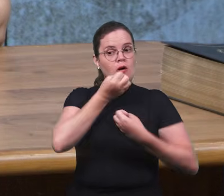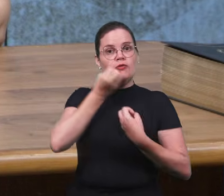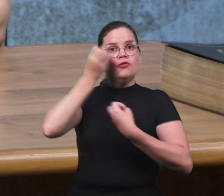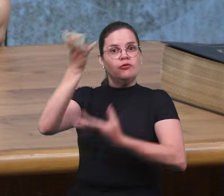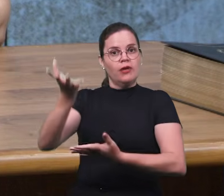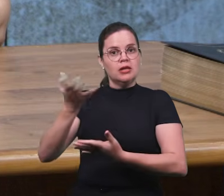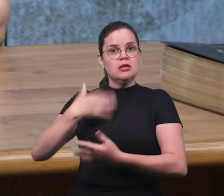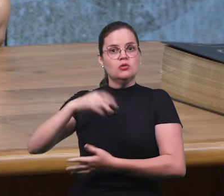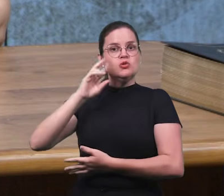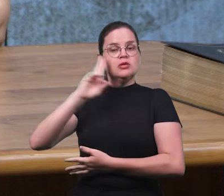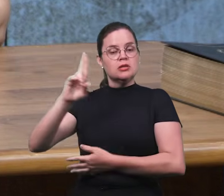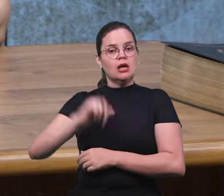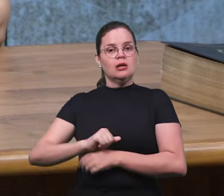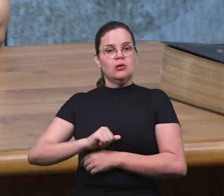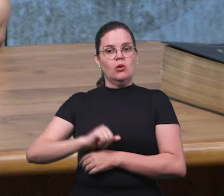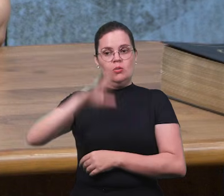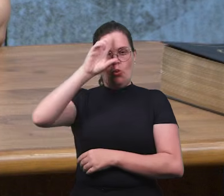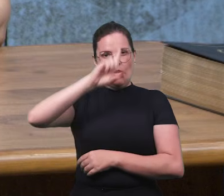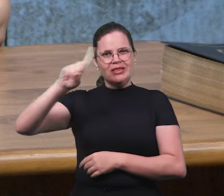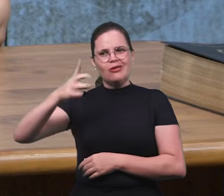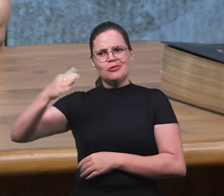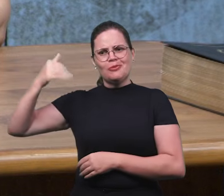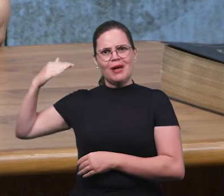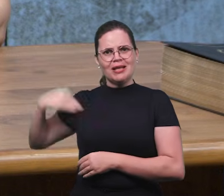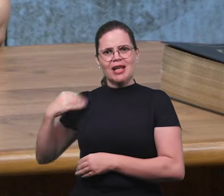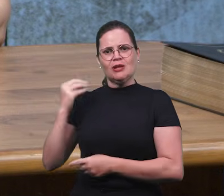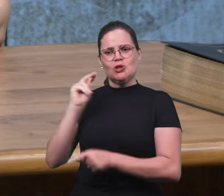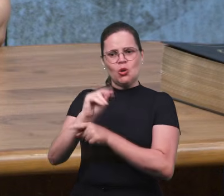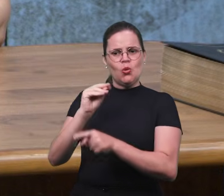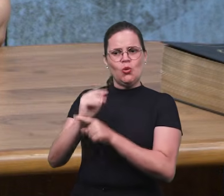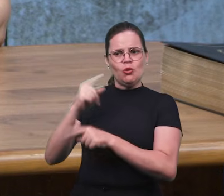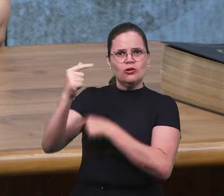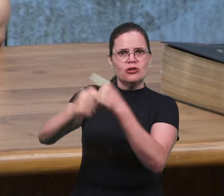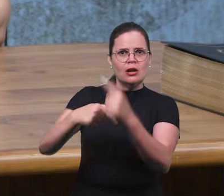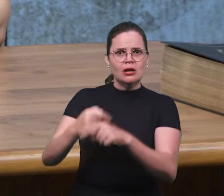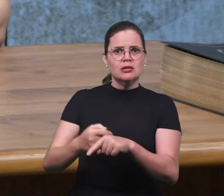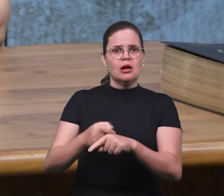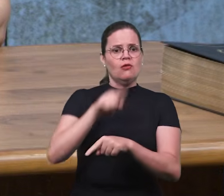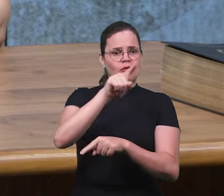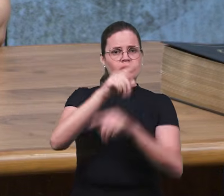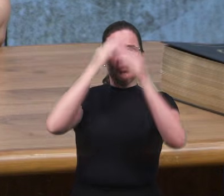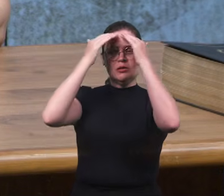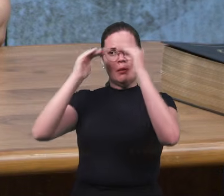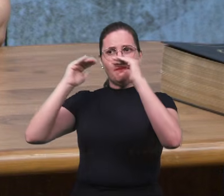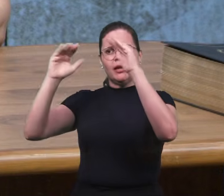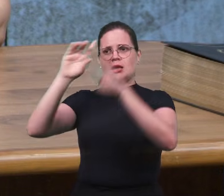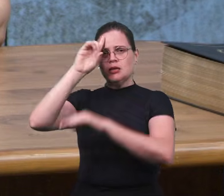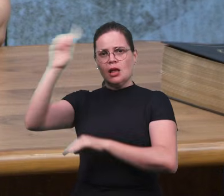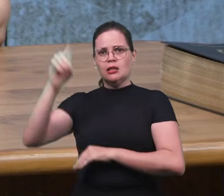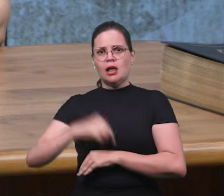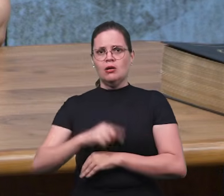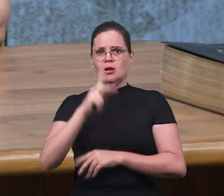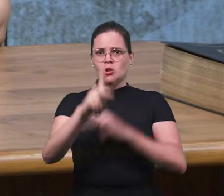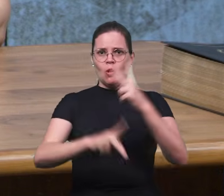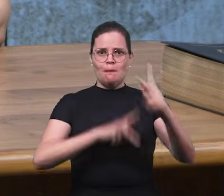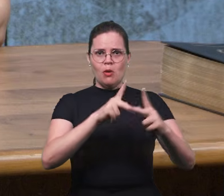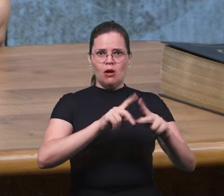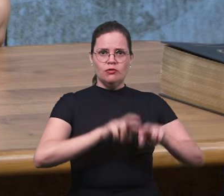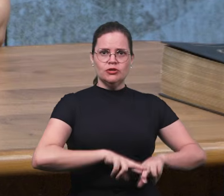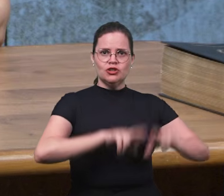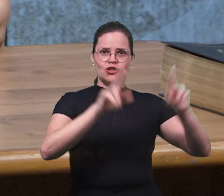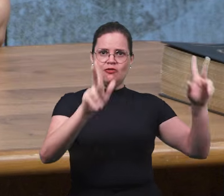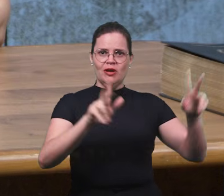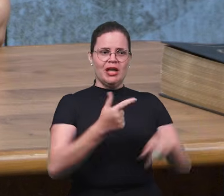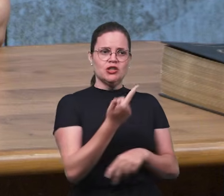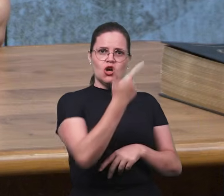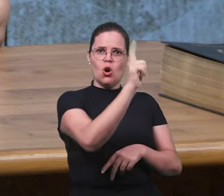Senhor, Deus de vossos pais, e fazei a sua vontade. Apartai-vos dos povos das terras